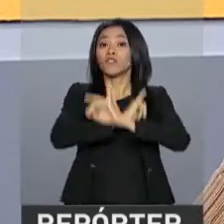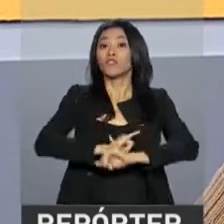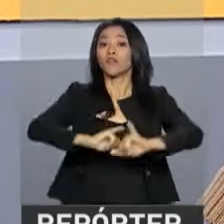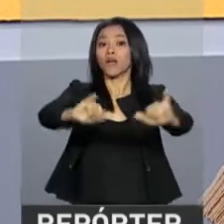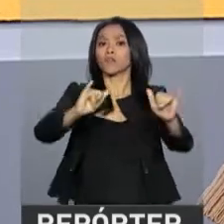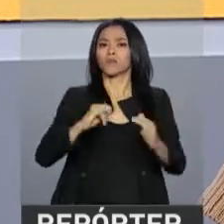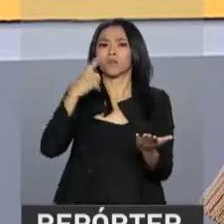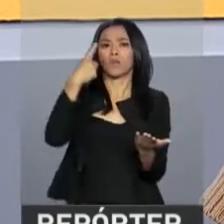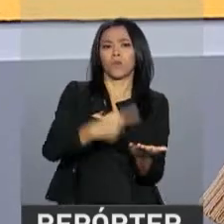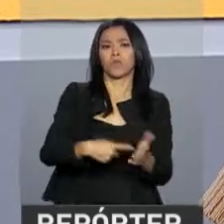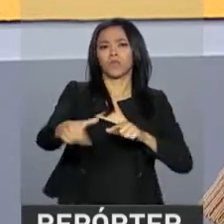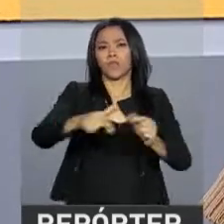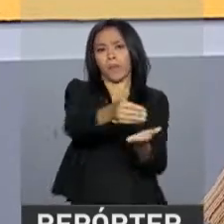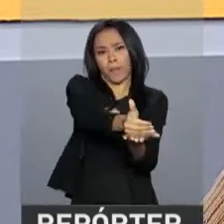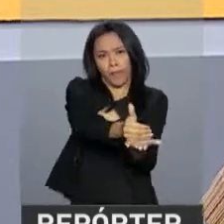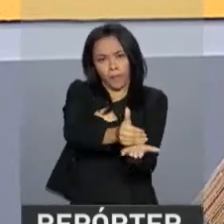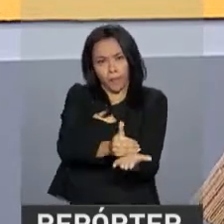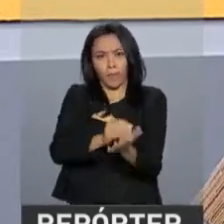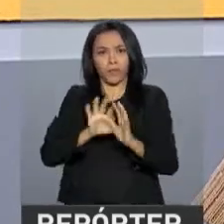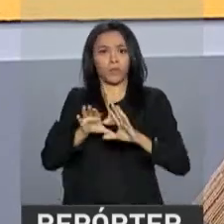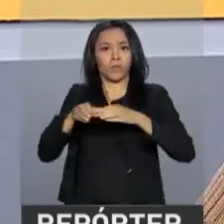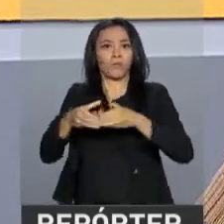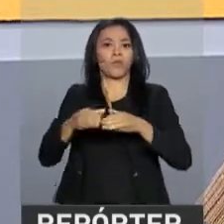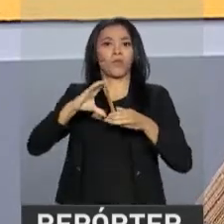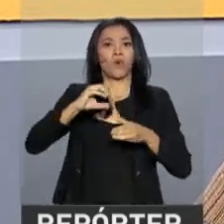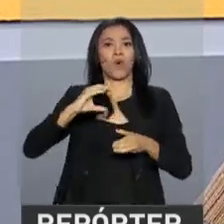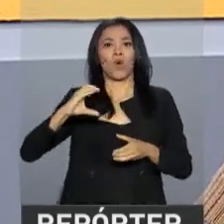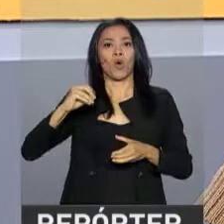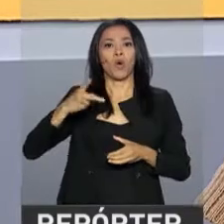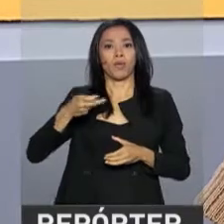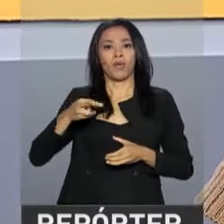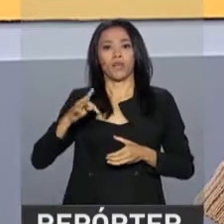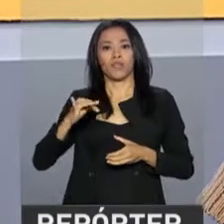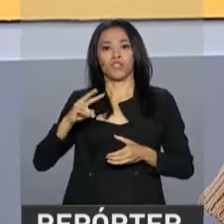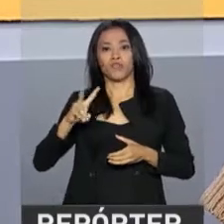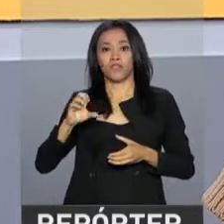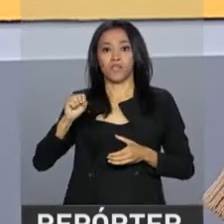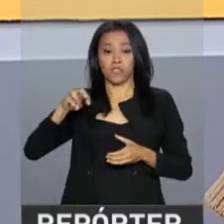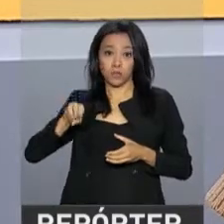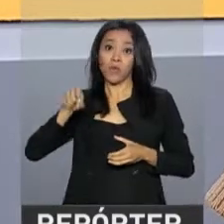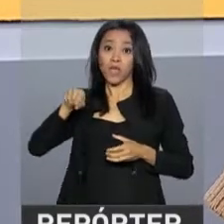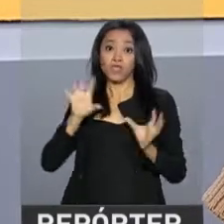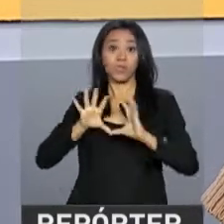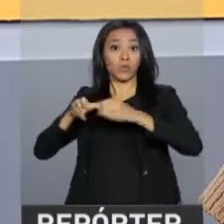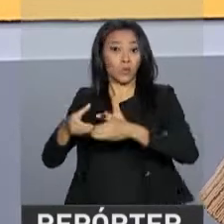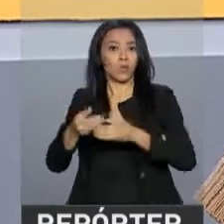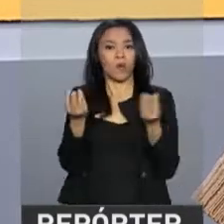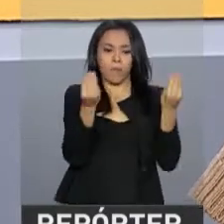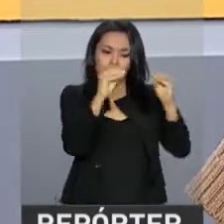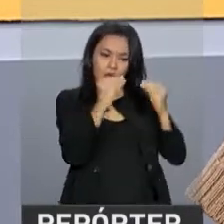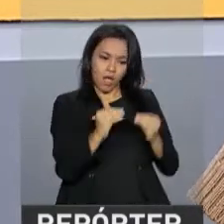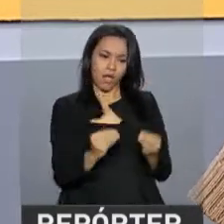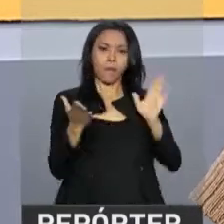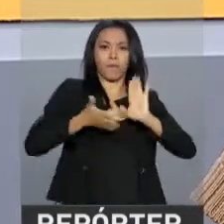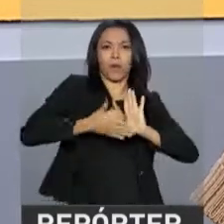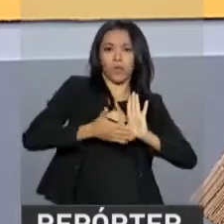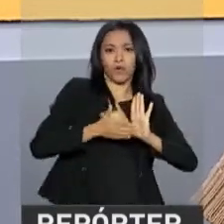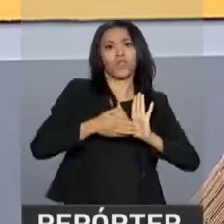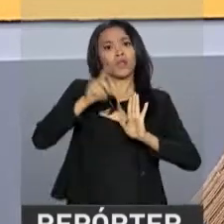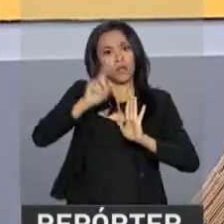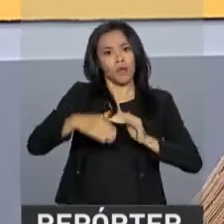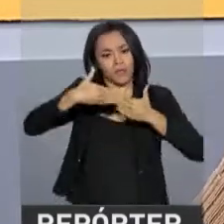institucional do cooperativismo o documento consolida as propostas que serão defendidas durante este ano pela organização